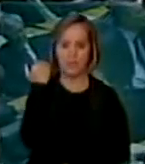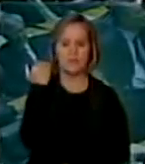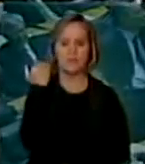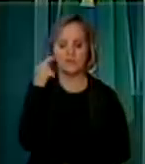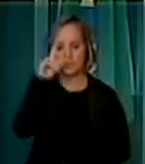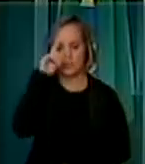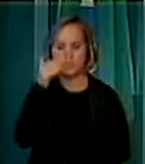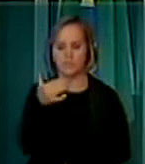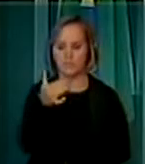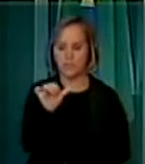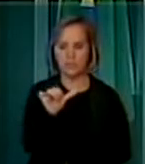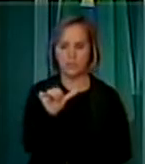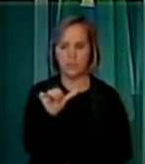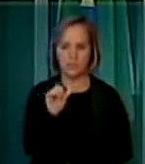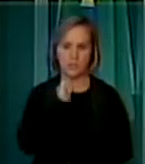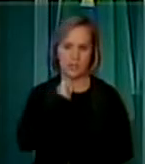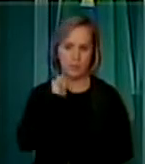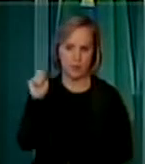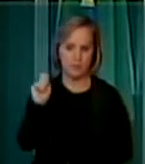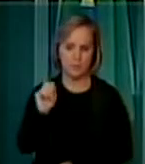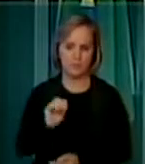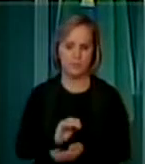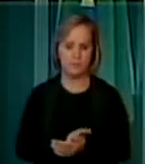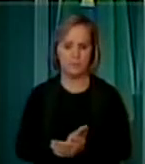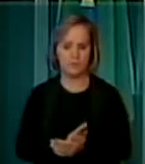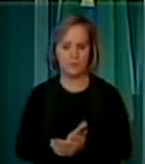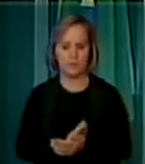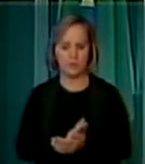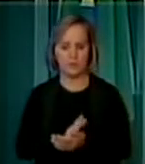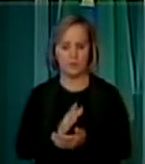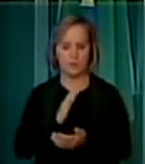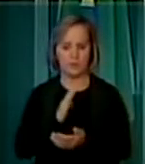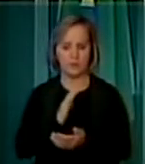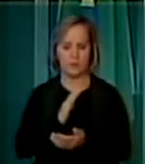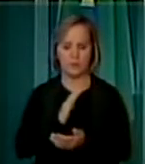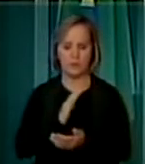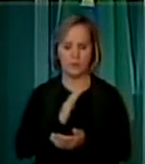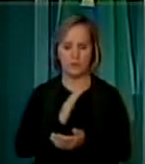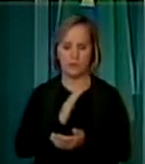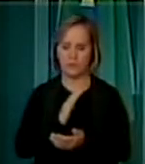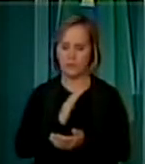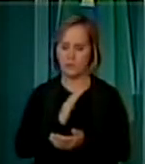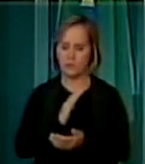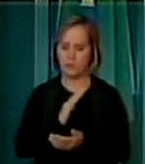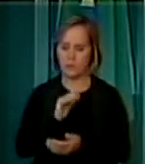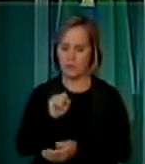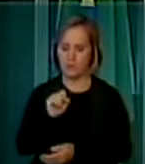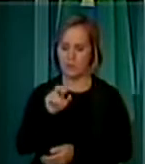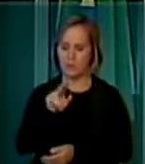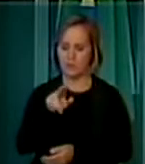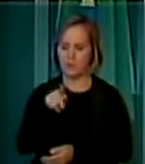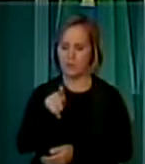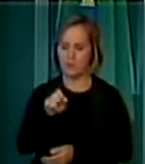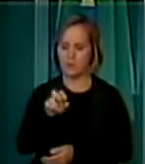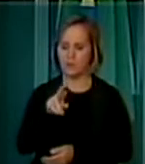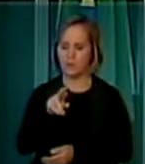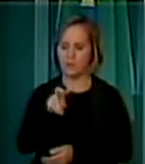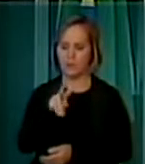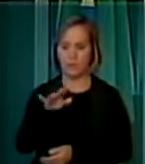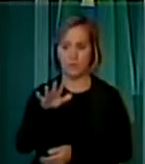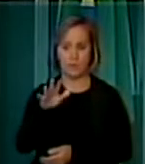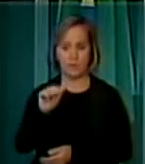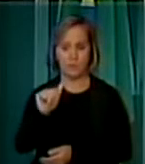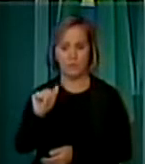dia 16, no último dia 16, a Supervia foi protagonista de mais um